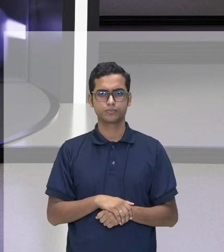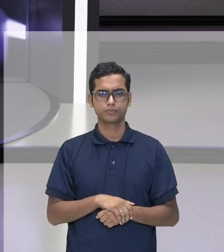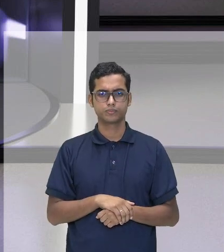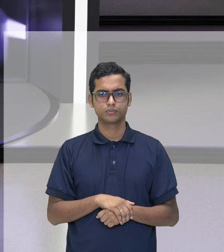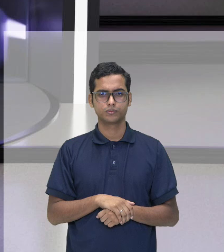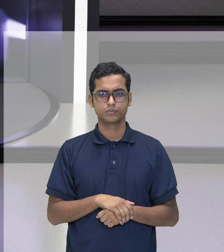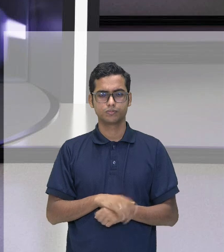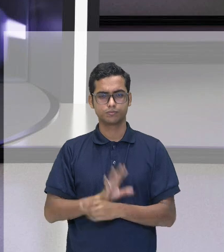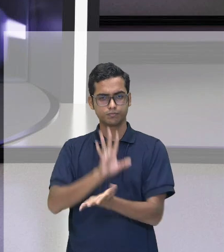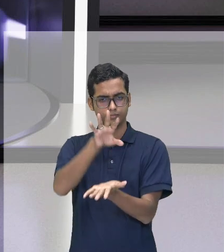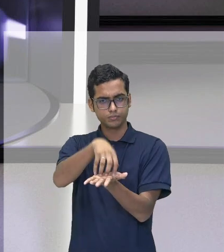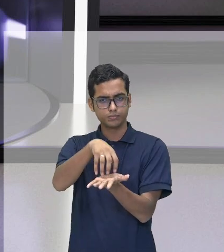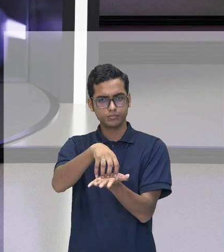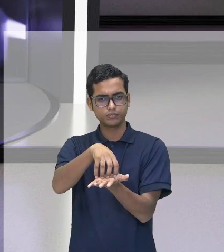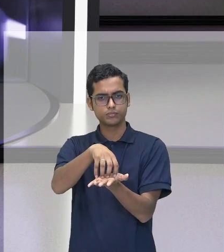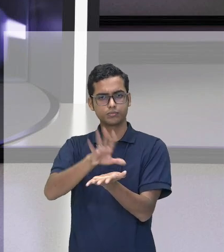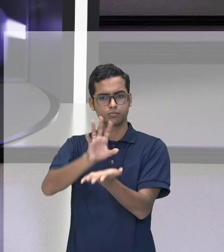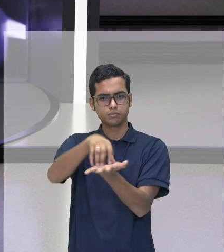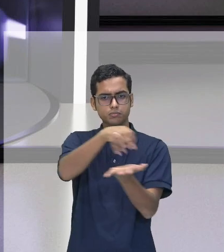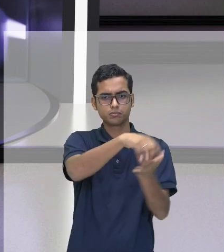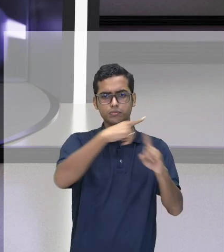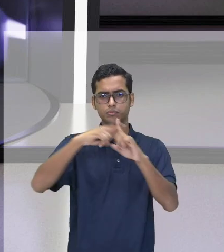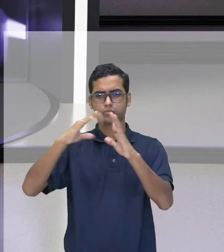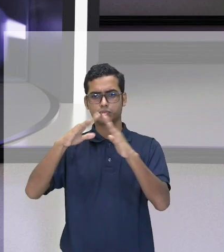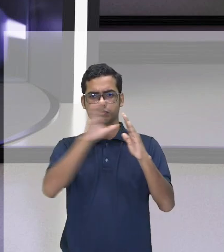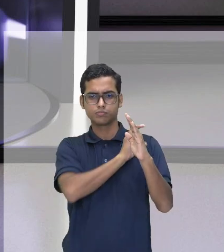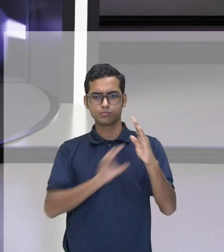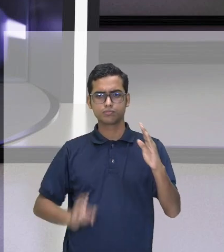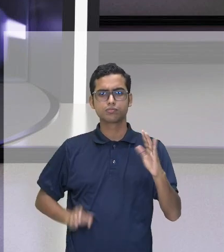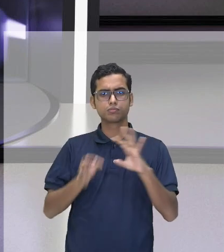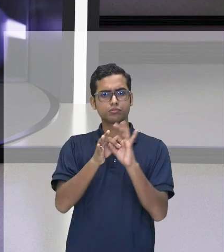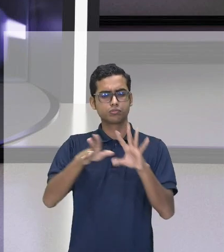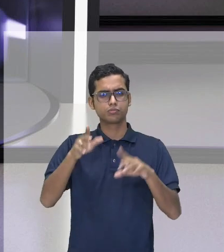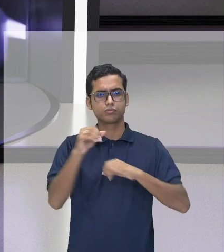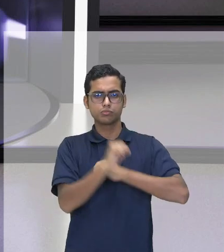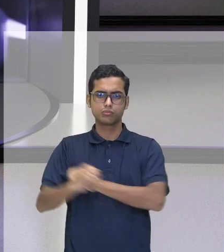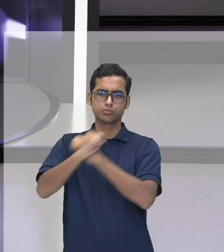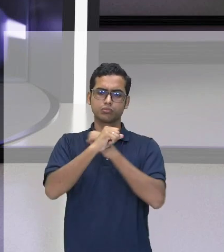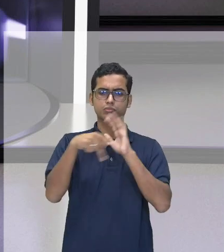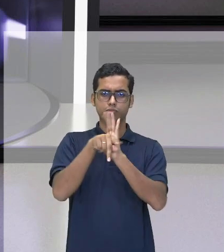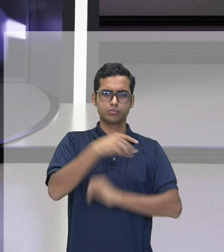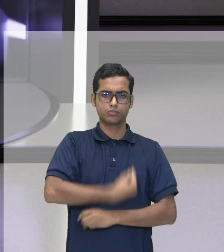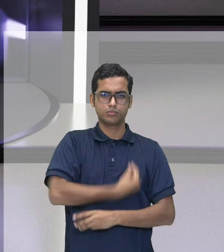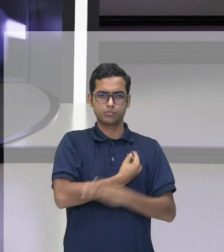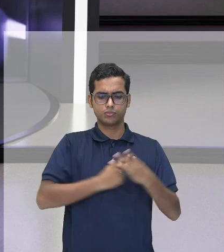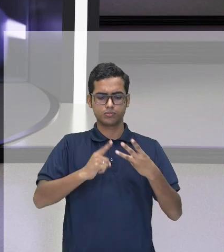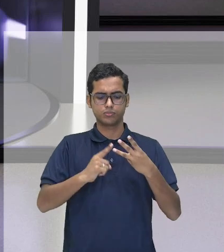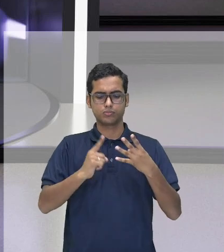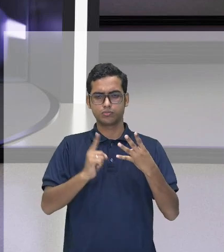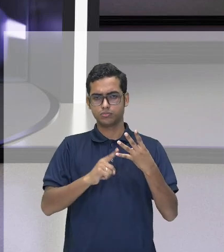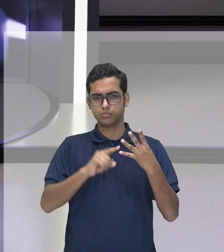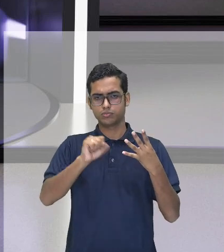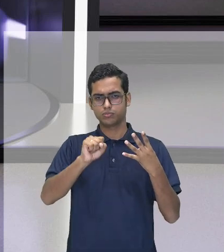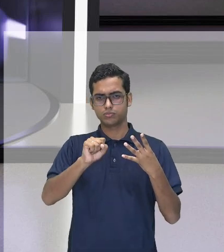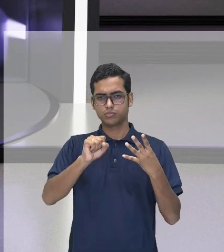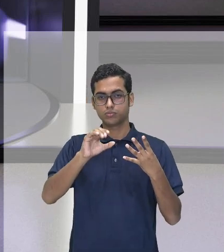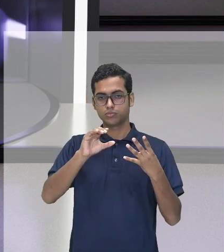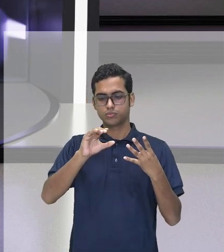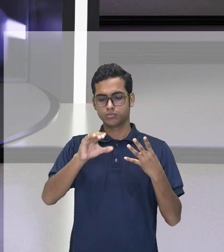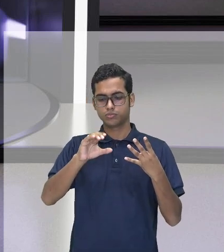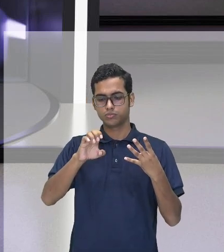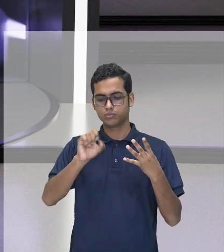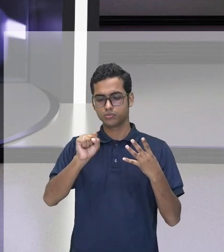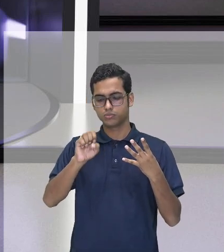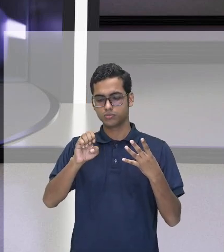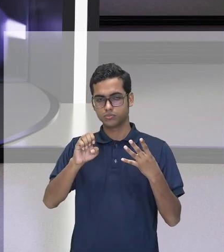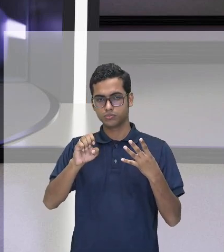é um conjunto de igrejas cristãs que se coloca à disposição para defender a vida, a SESI, e aqui na Amazônia nós temos também